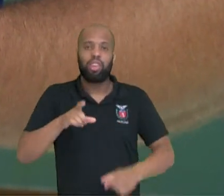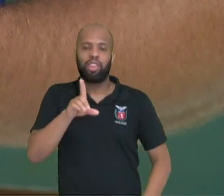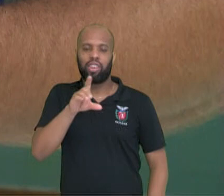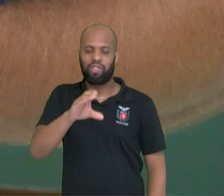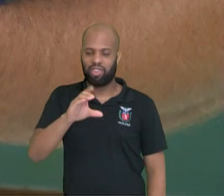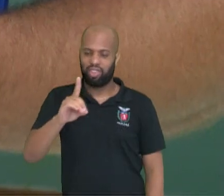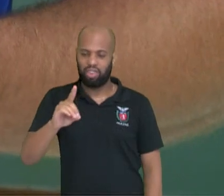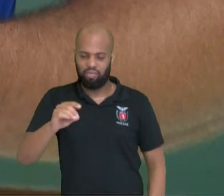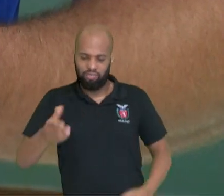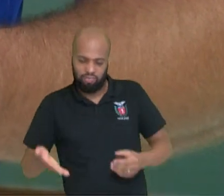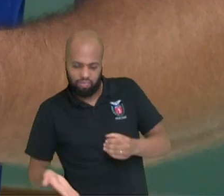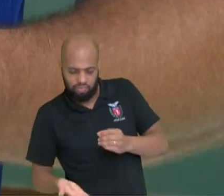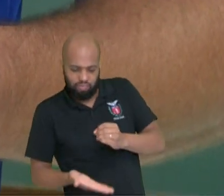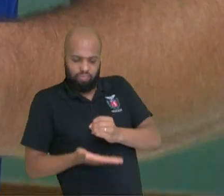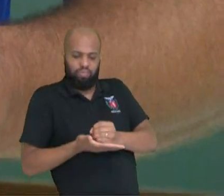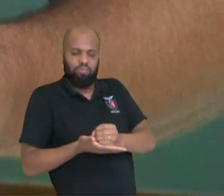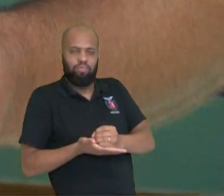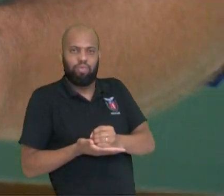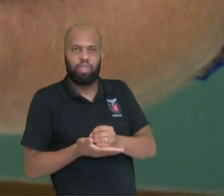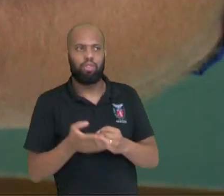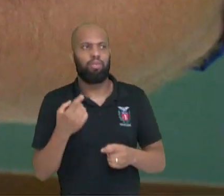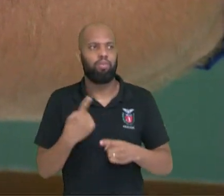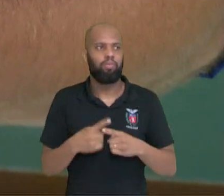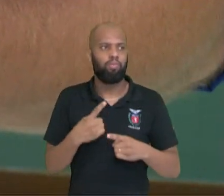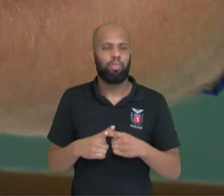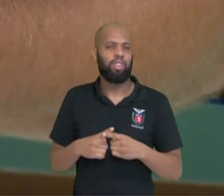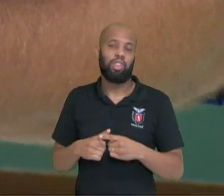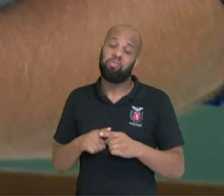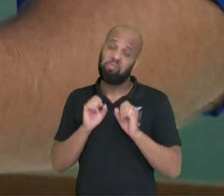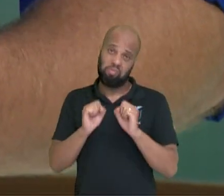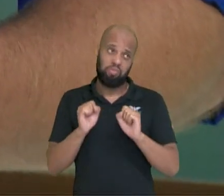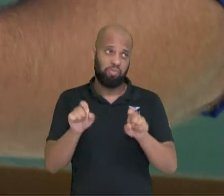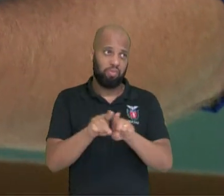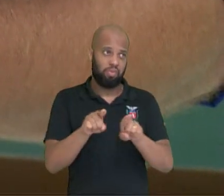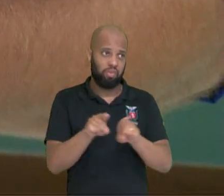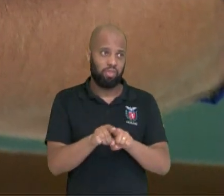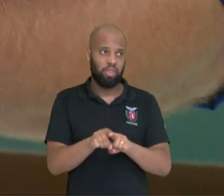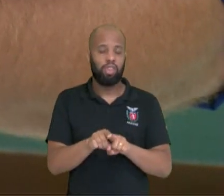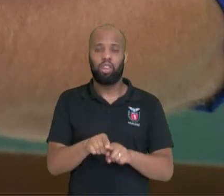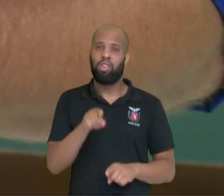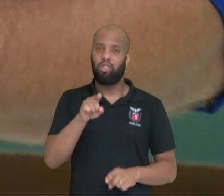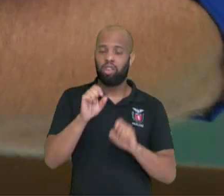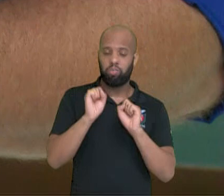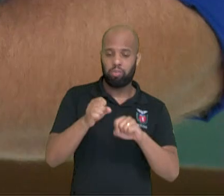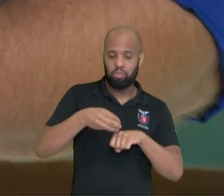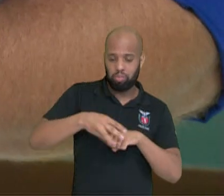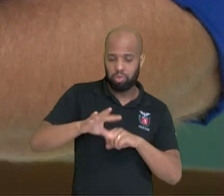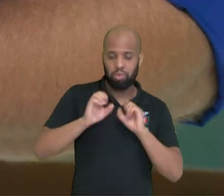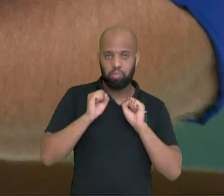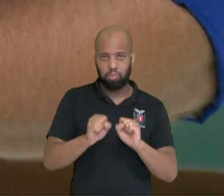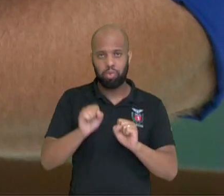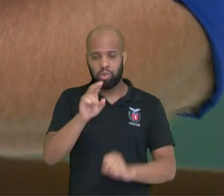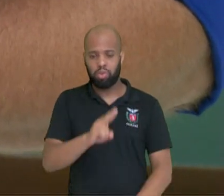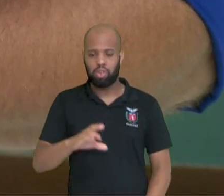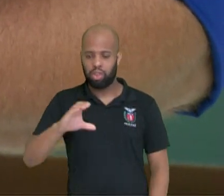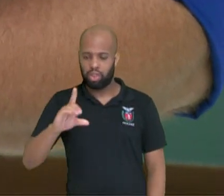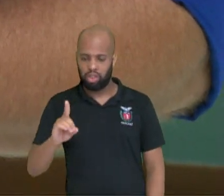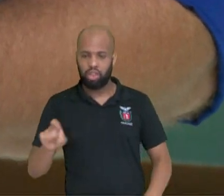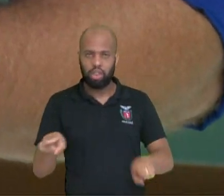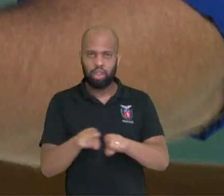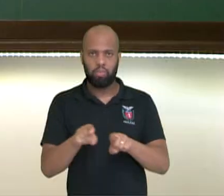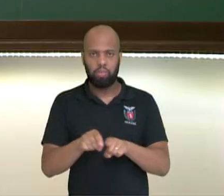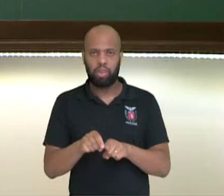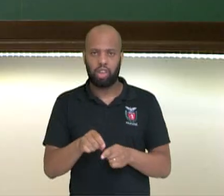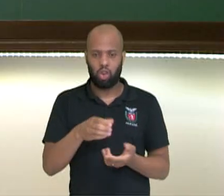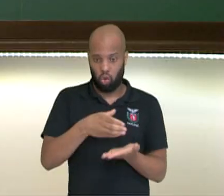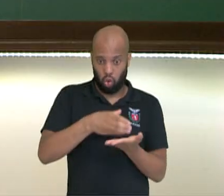acabei pensando e antes de escrever aqui. Então, deixo para vocês a sugestão de usar um CD também como base. Se não